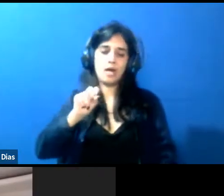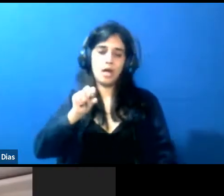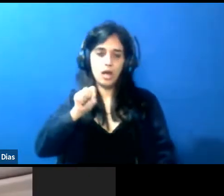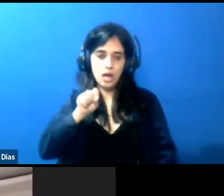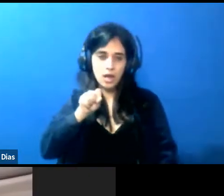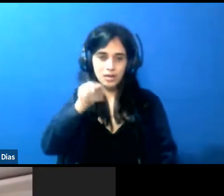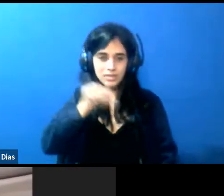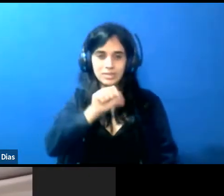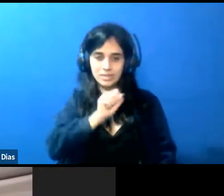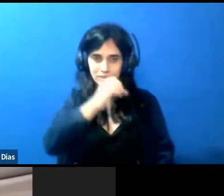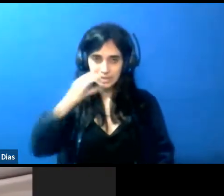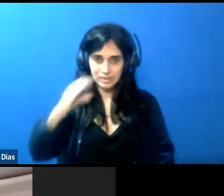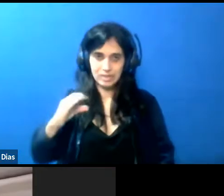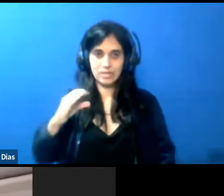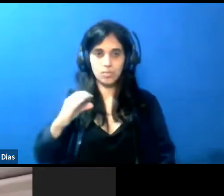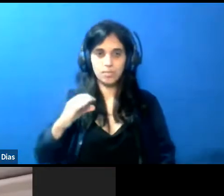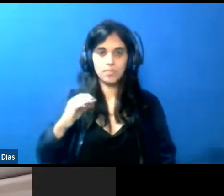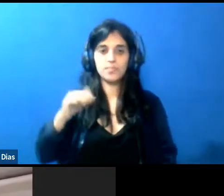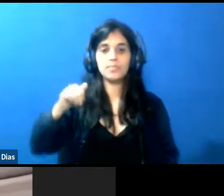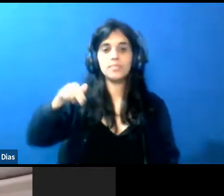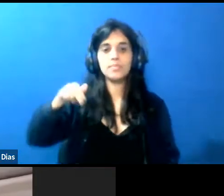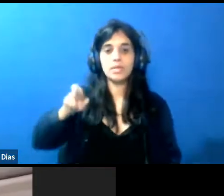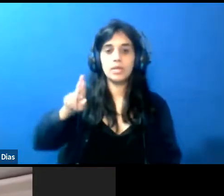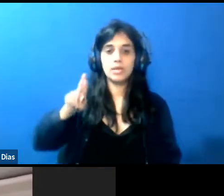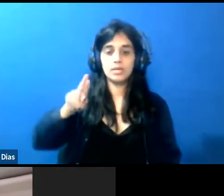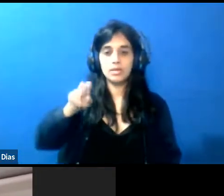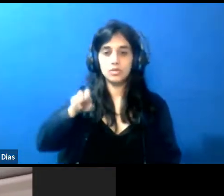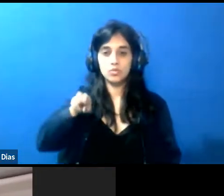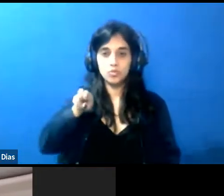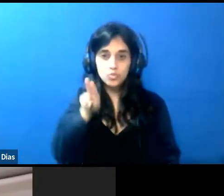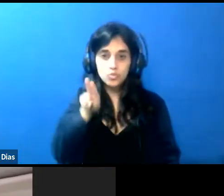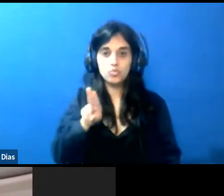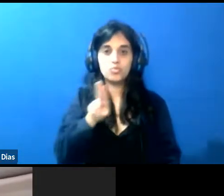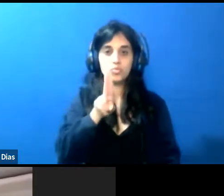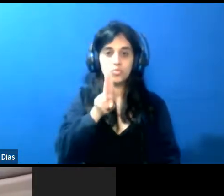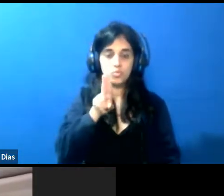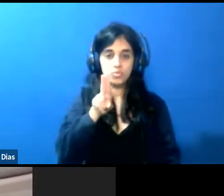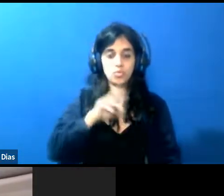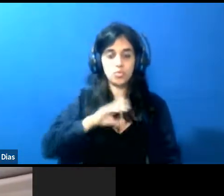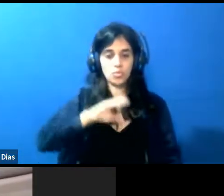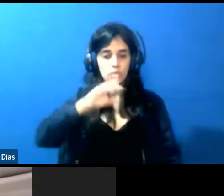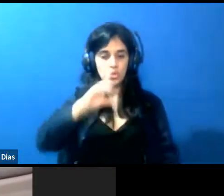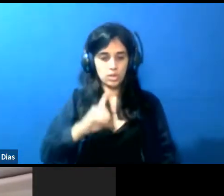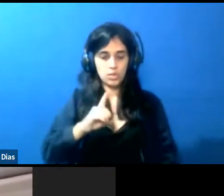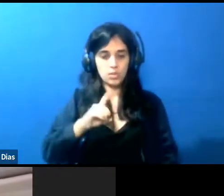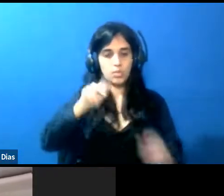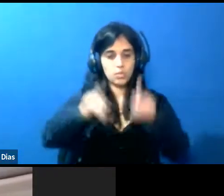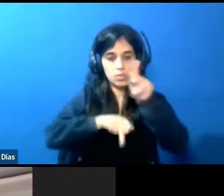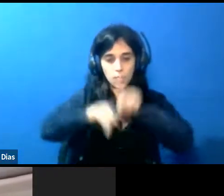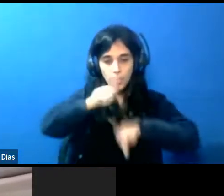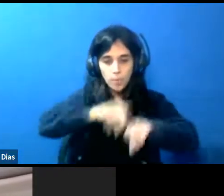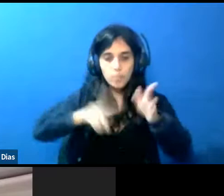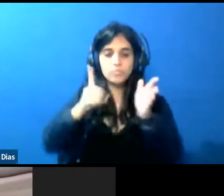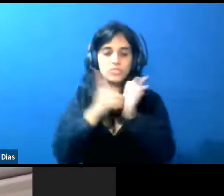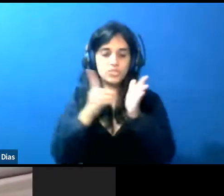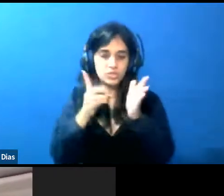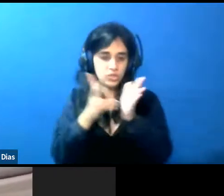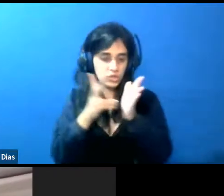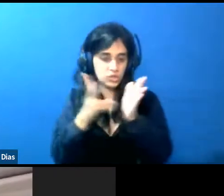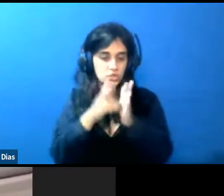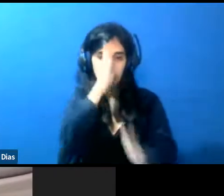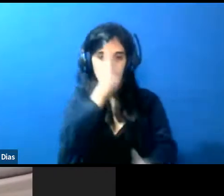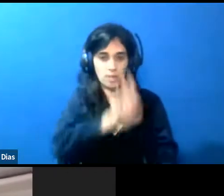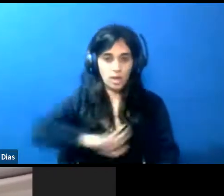nós. A Querexu é coordenadora executiva da Articulação dos Povos Indígenas do Brasil, a APIB, que está numa